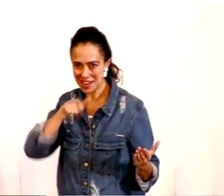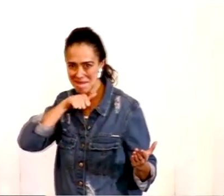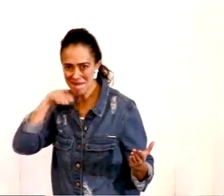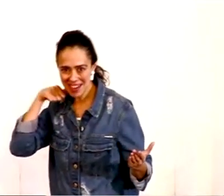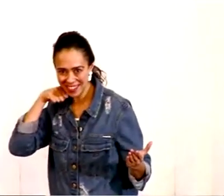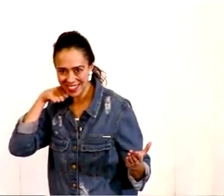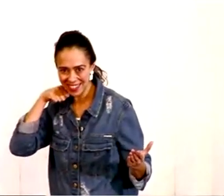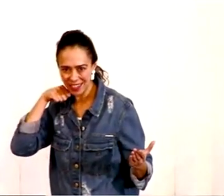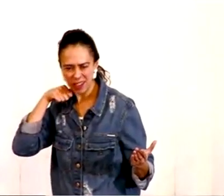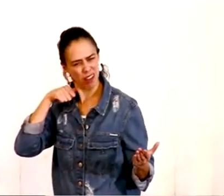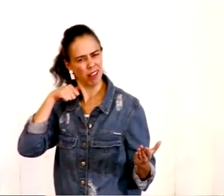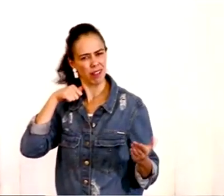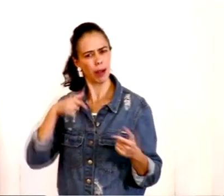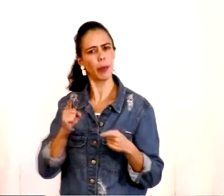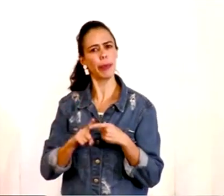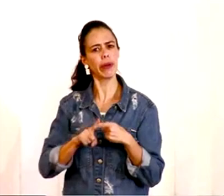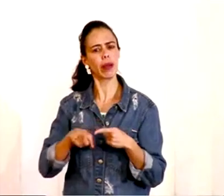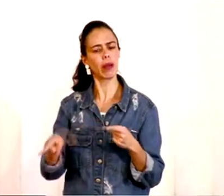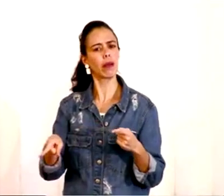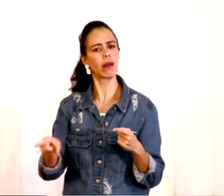e não de Caim e de sua oferta?